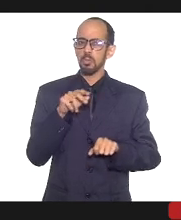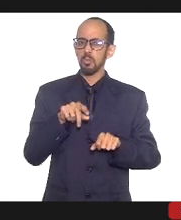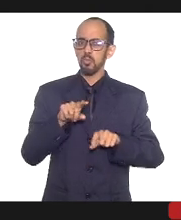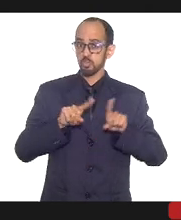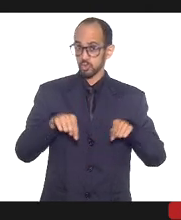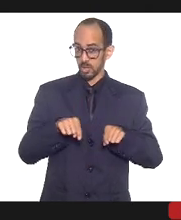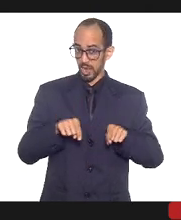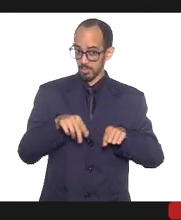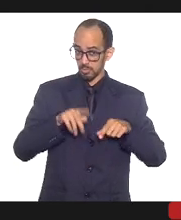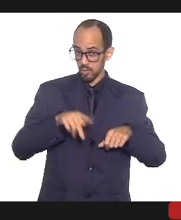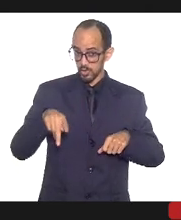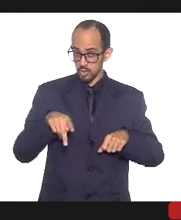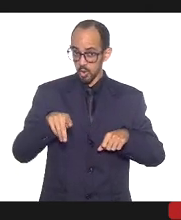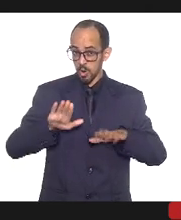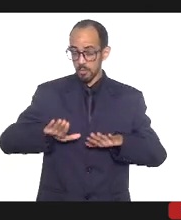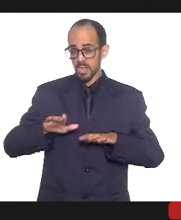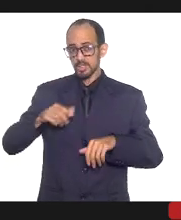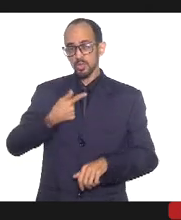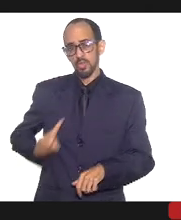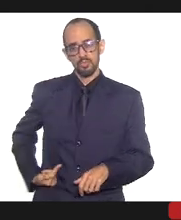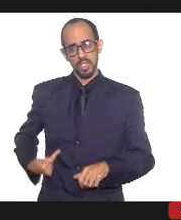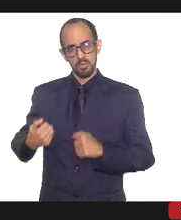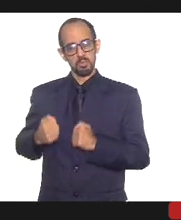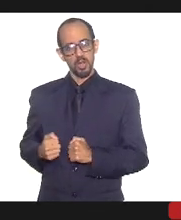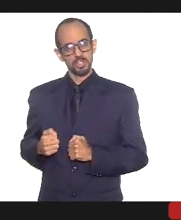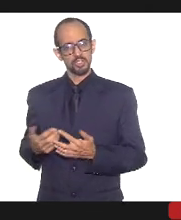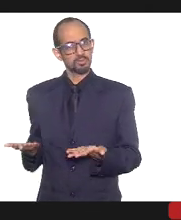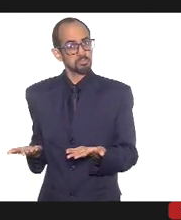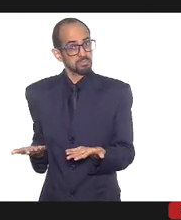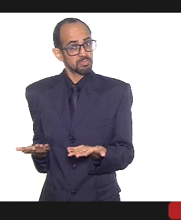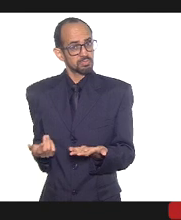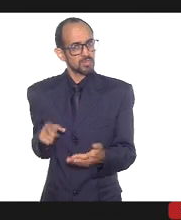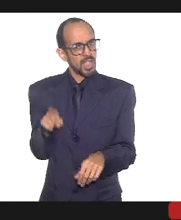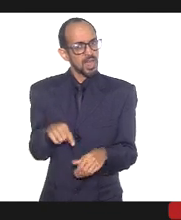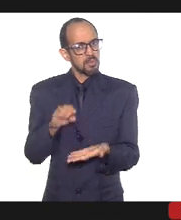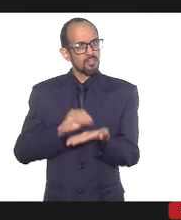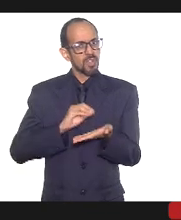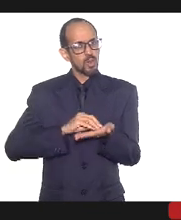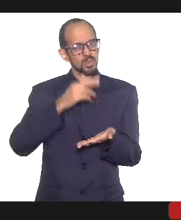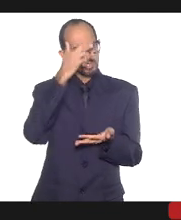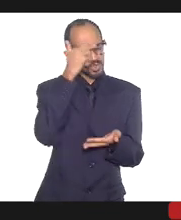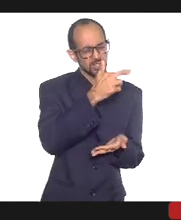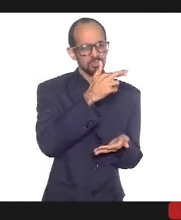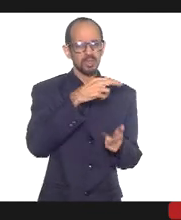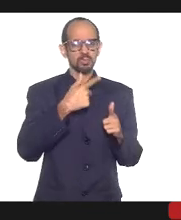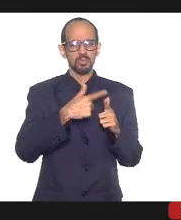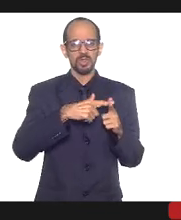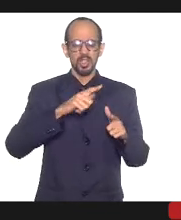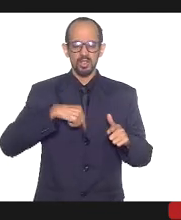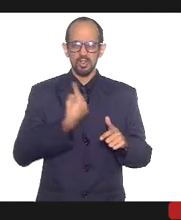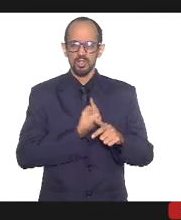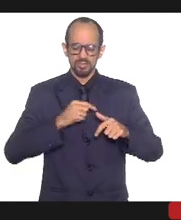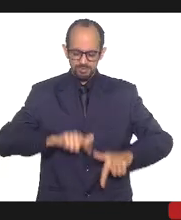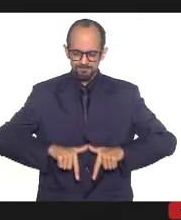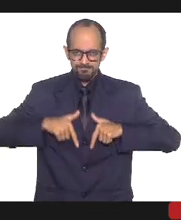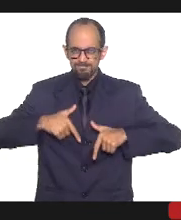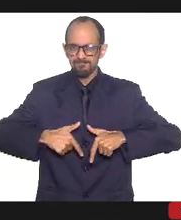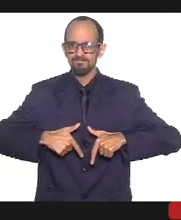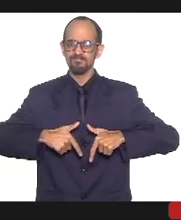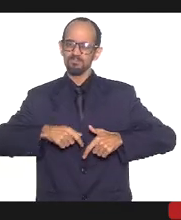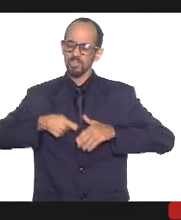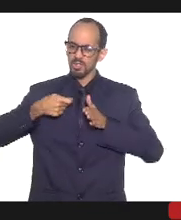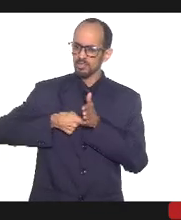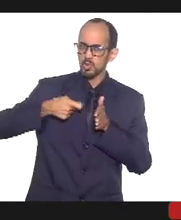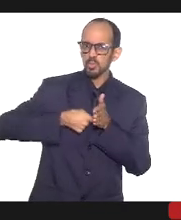uma falta de respeito muito grande, né, com a categoria que se dedica diuturnamente para oferecer sua educação, uma educação